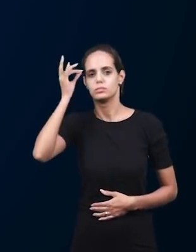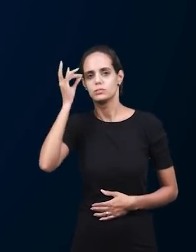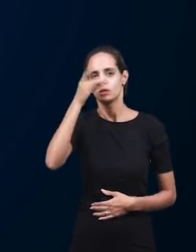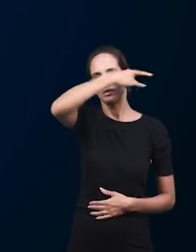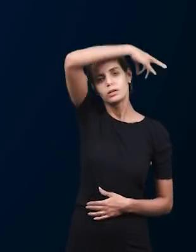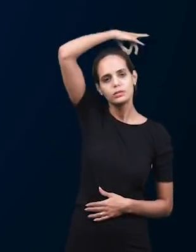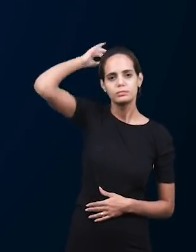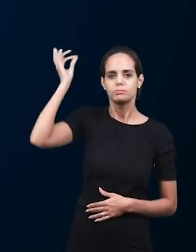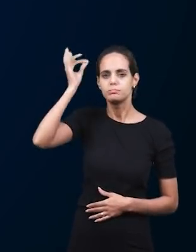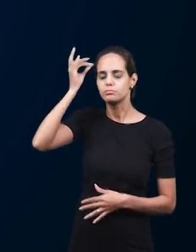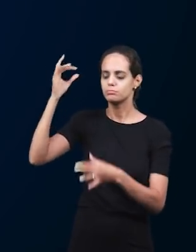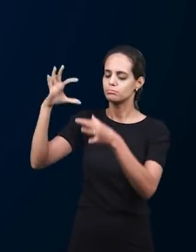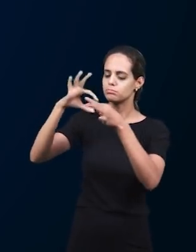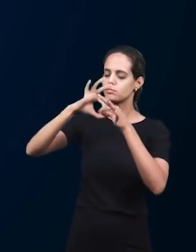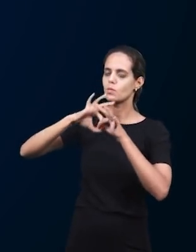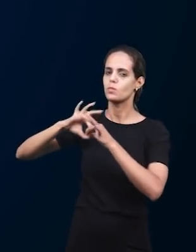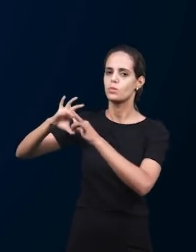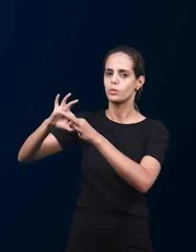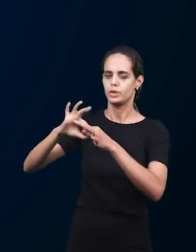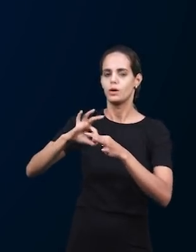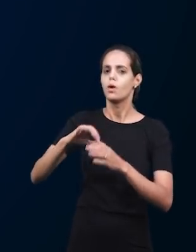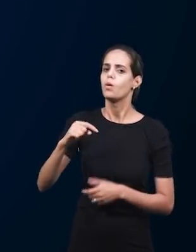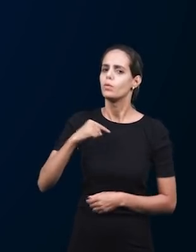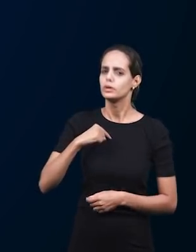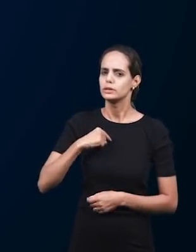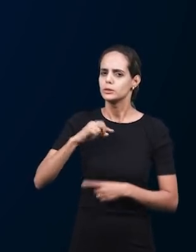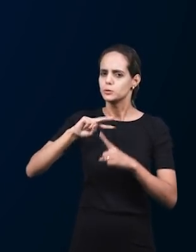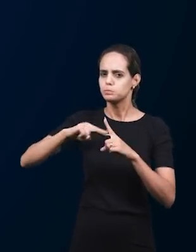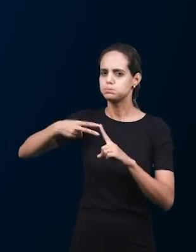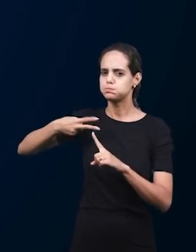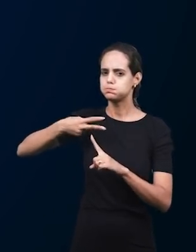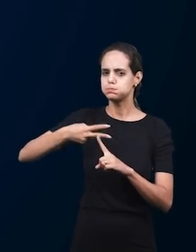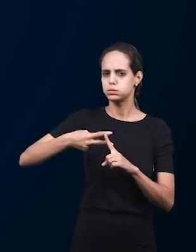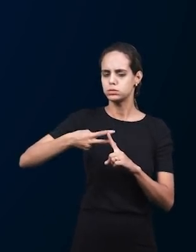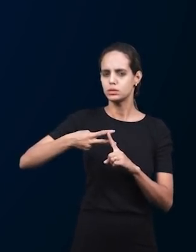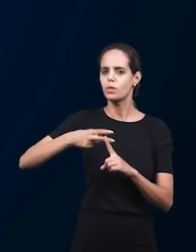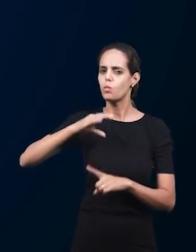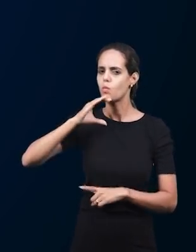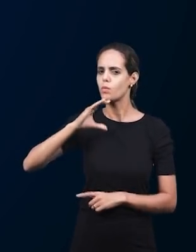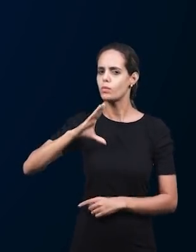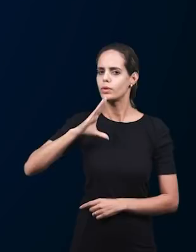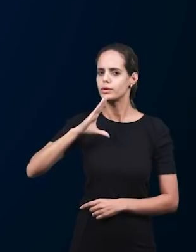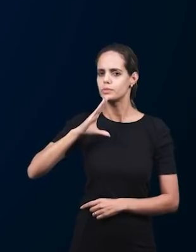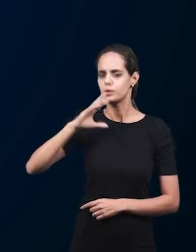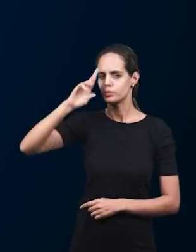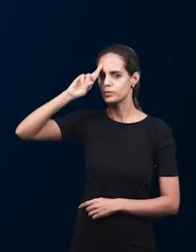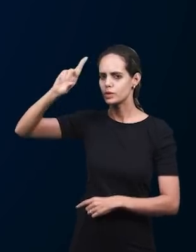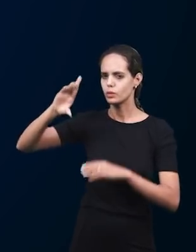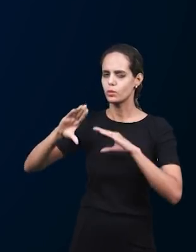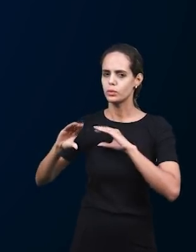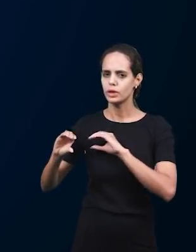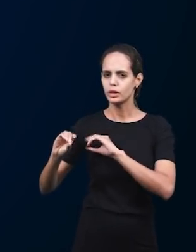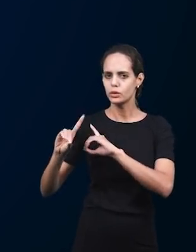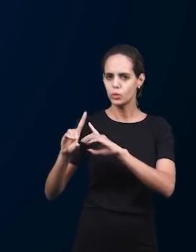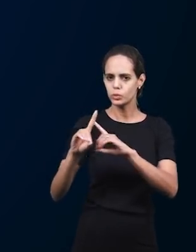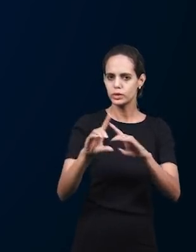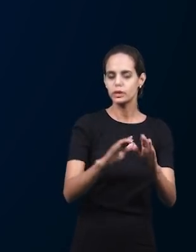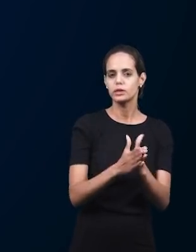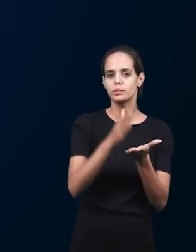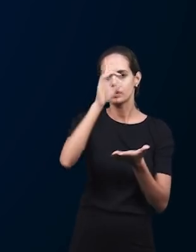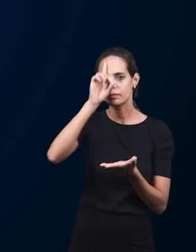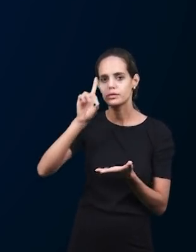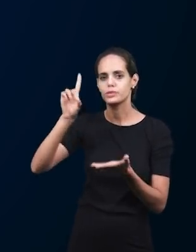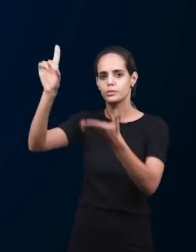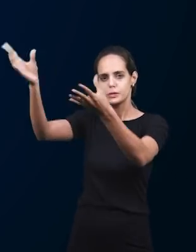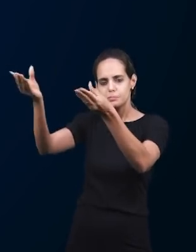espiritual e eu tenho alcançado um maior entendimento da doutrina e da palavra revelada. E isso tem trago alegria